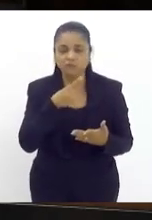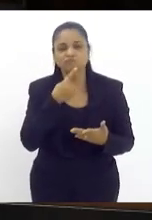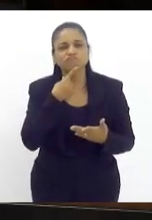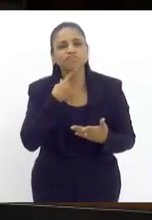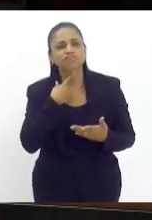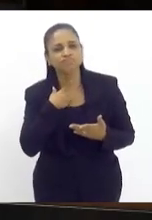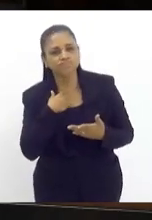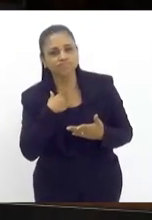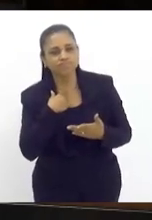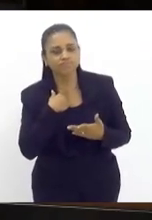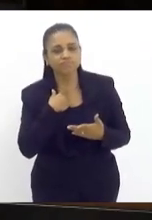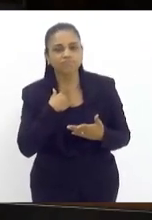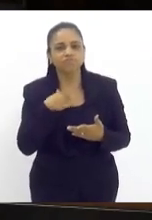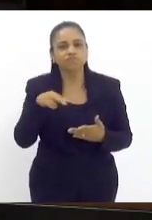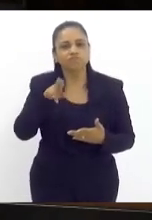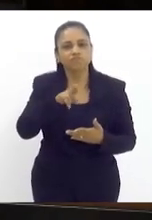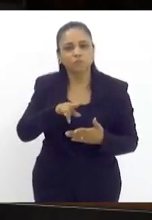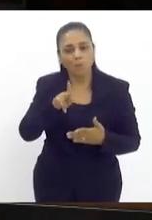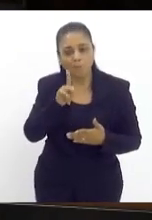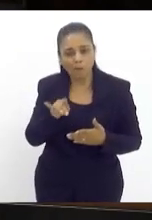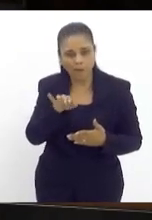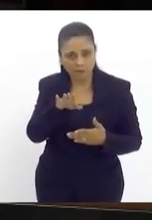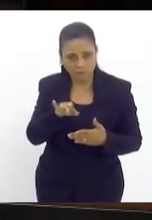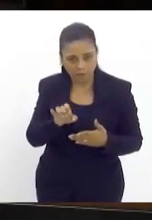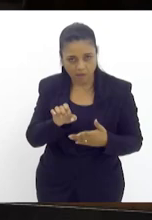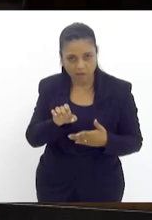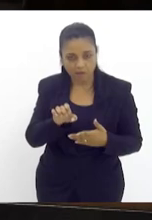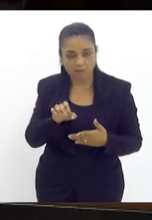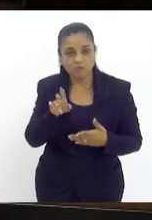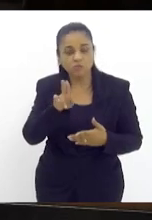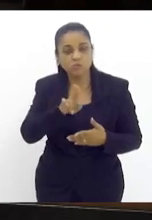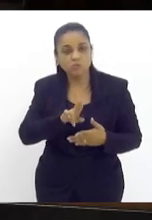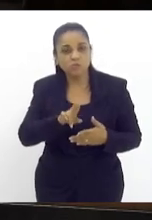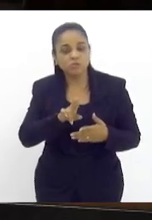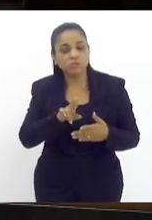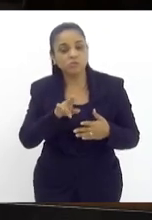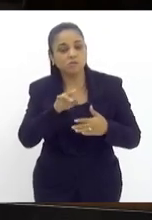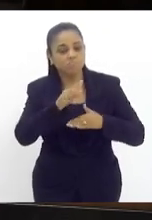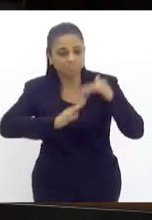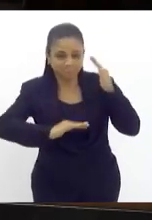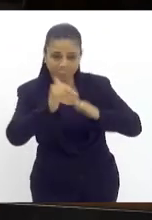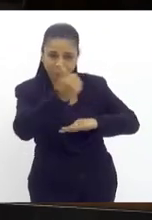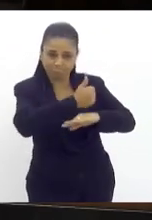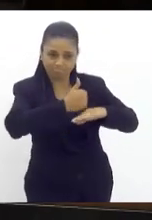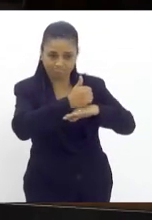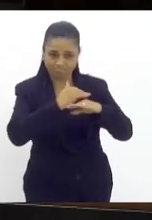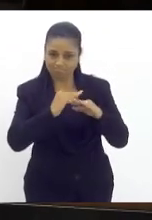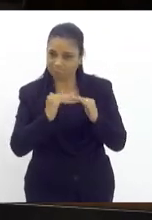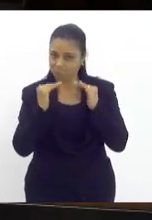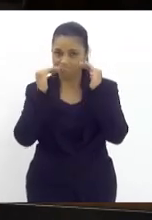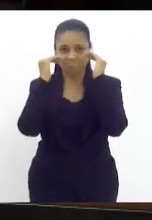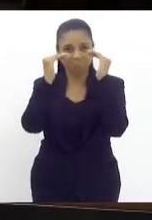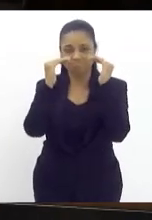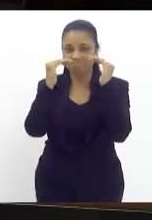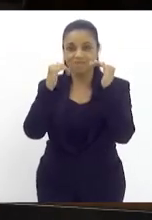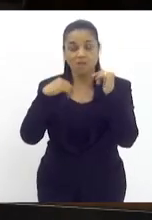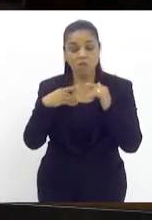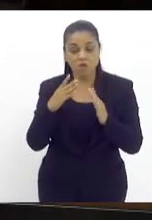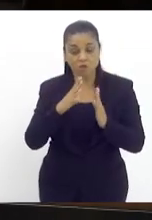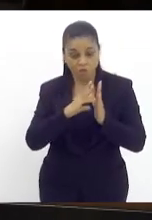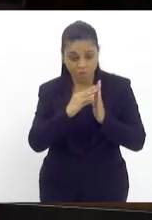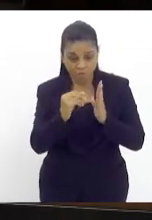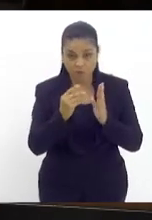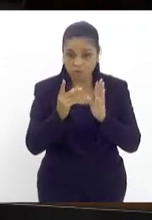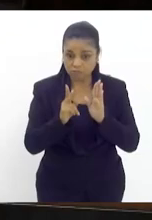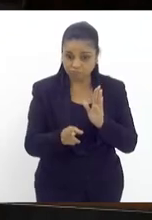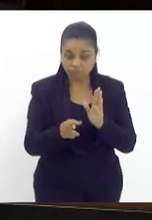desejo utilitarista dos pais, né, de se realizarem na profissão e, ao mesmo tempo, projetarem os filhos